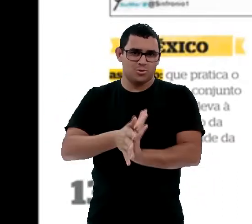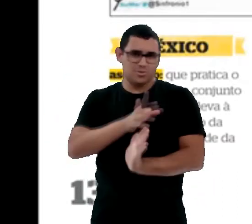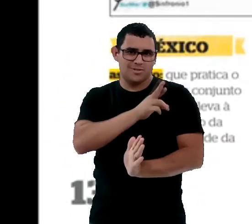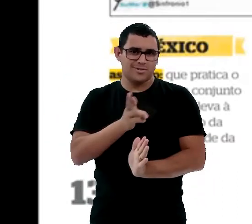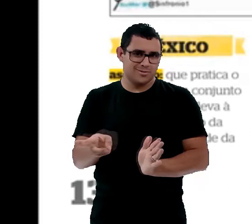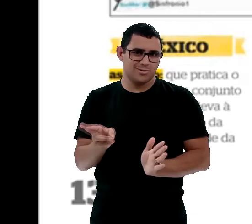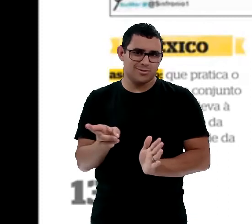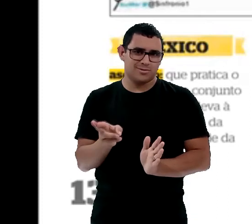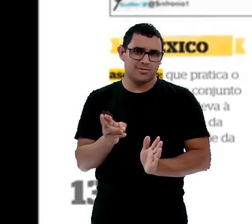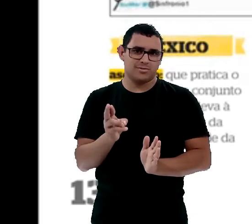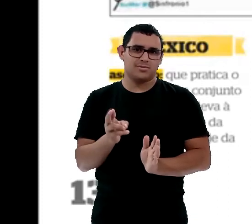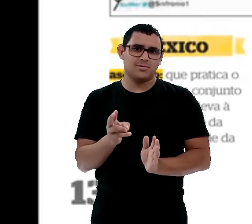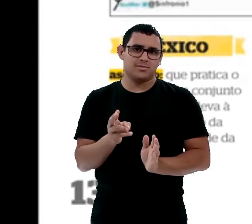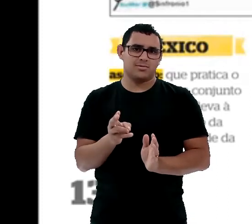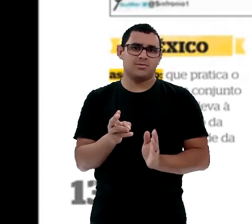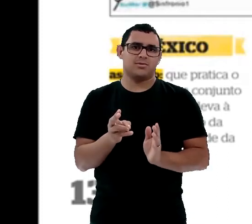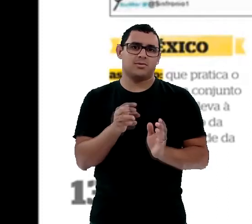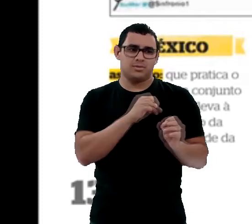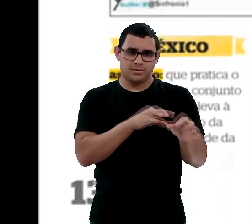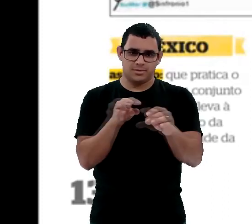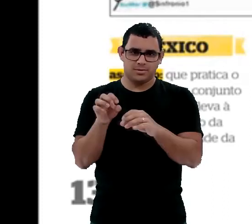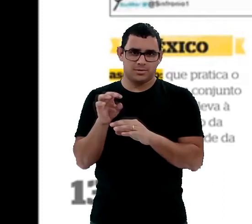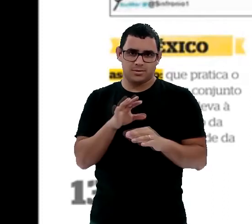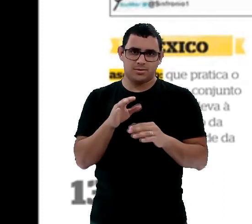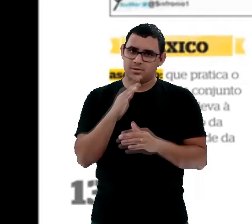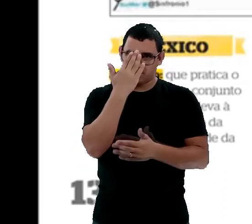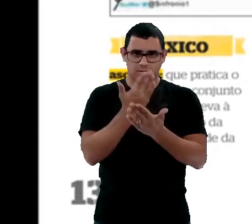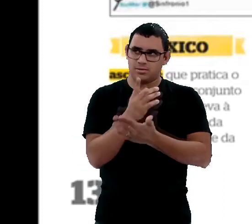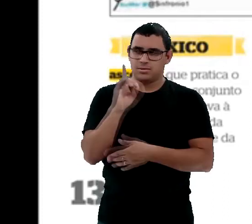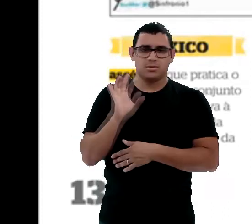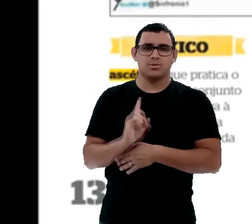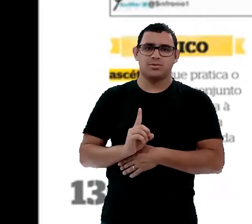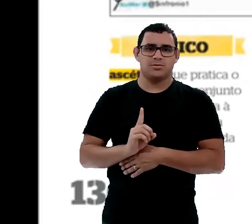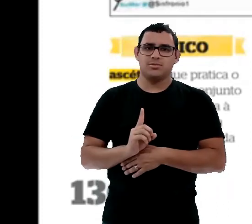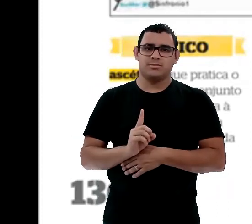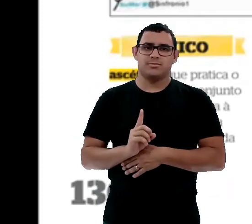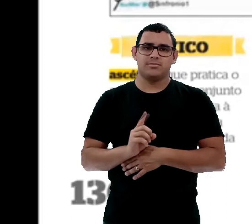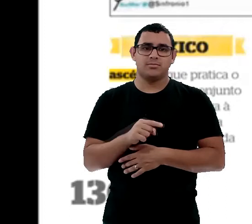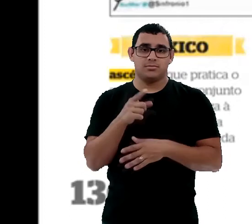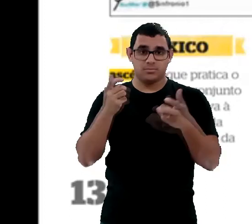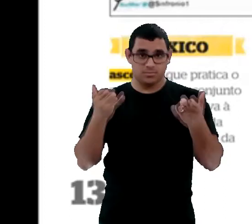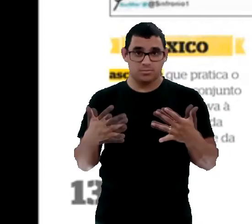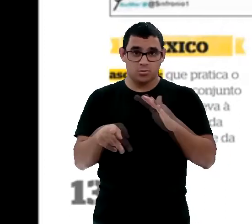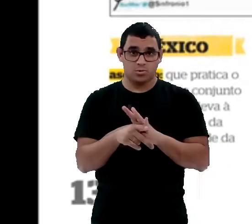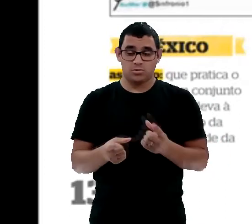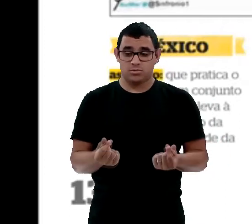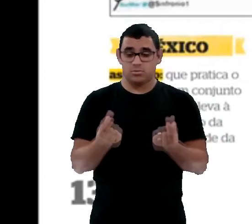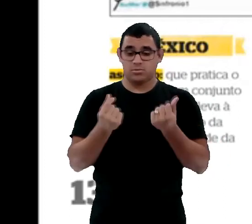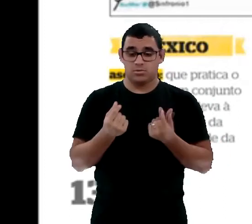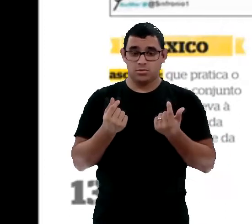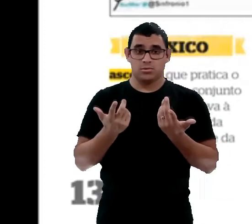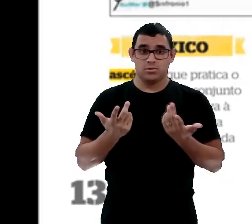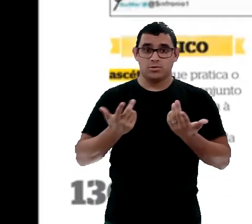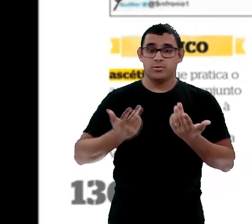totalmente anti-cristão, totalmente e prega realmente